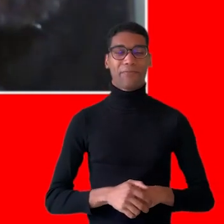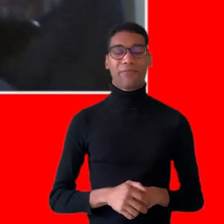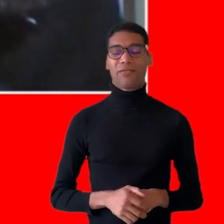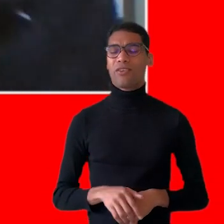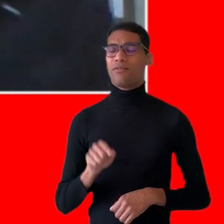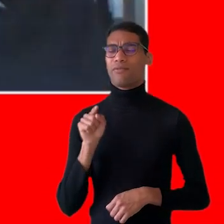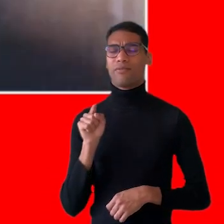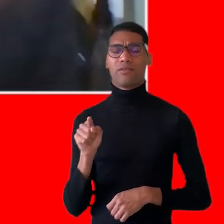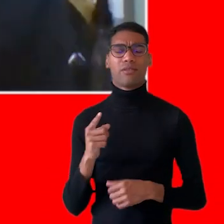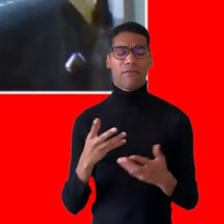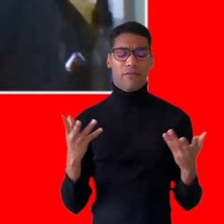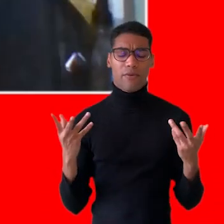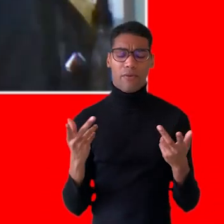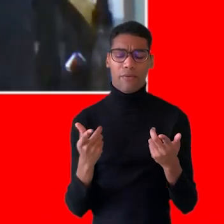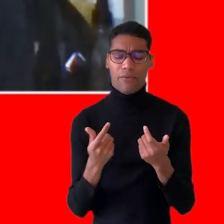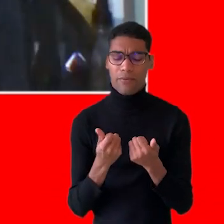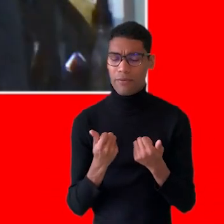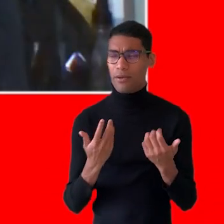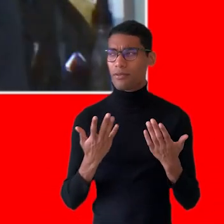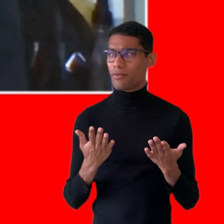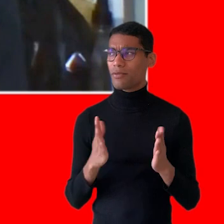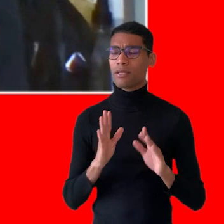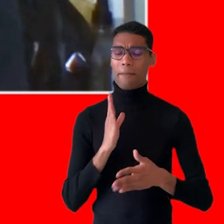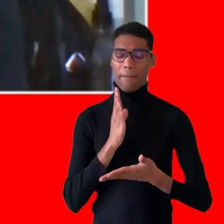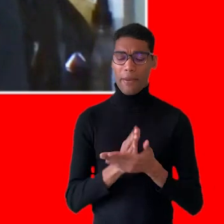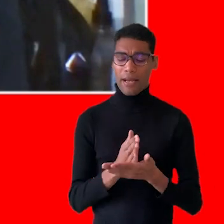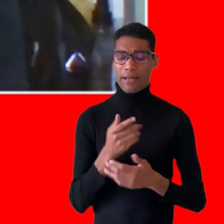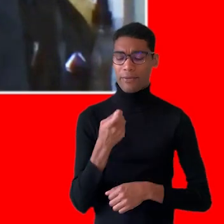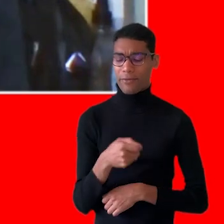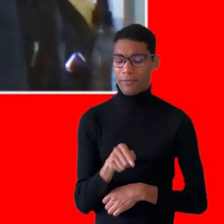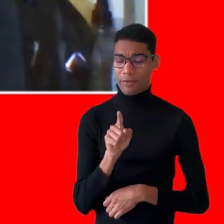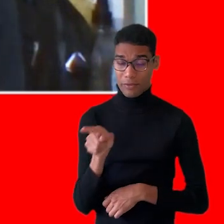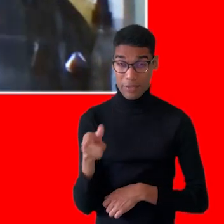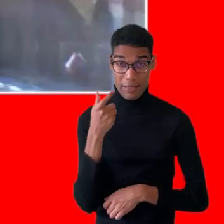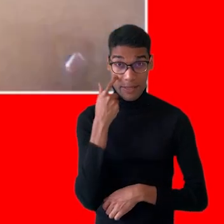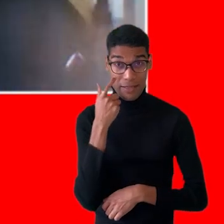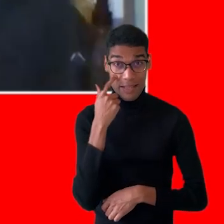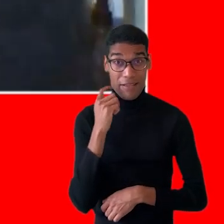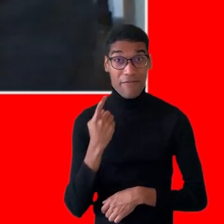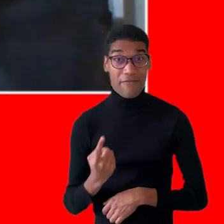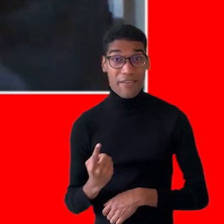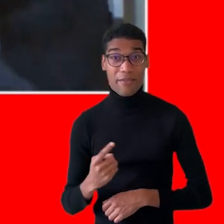Você foi ótimo, Salomão. Não precisou respirar, tá vendo?